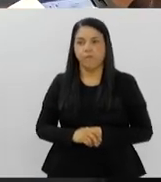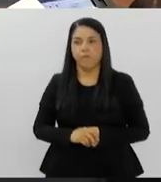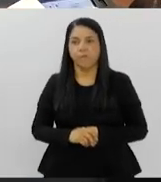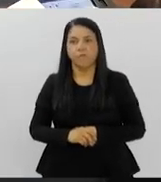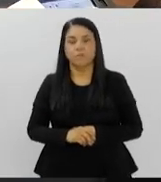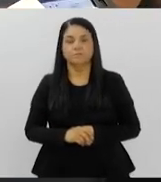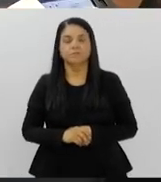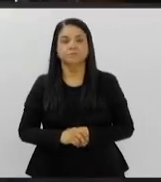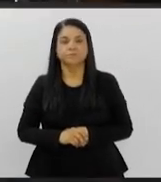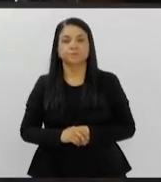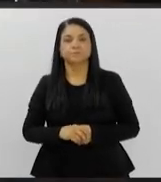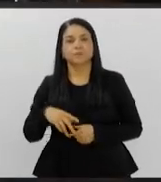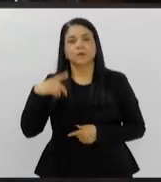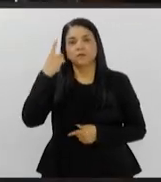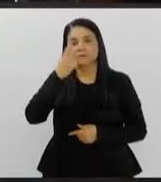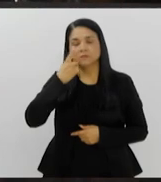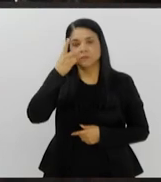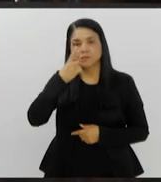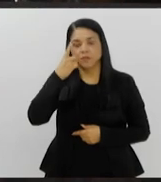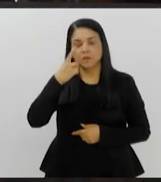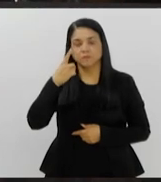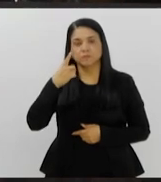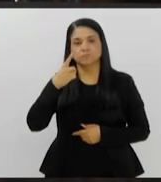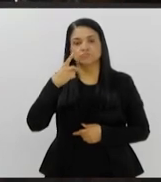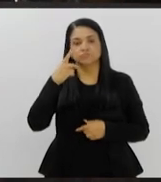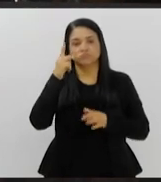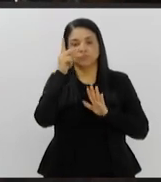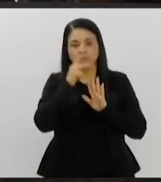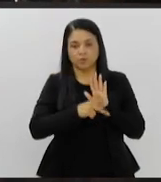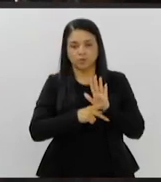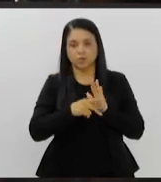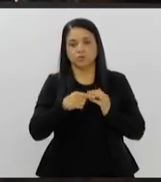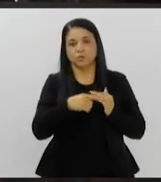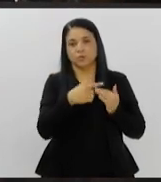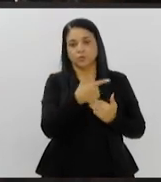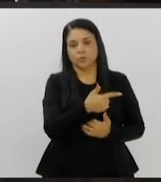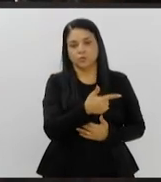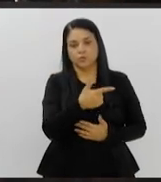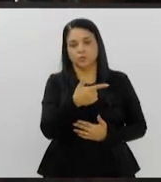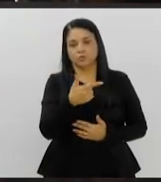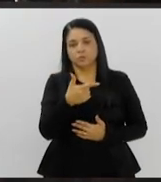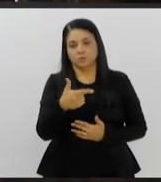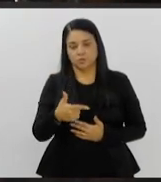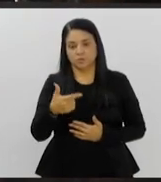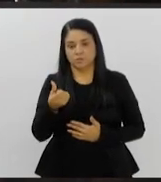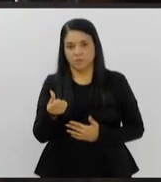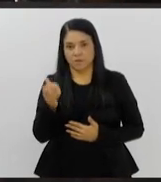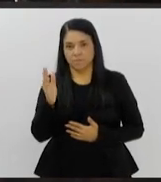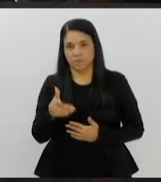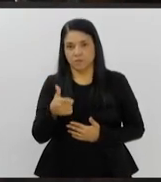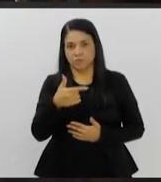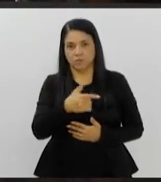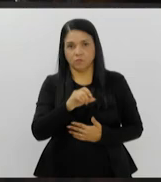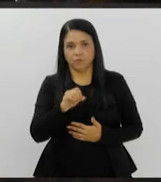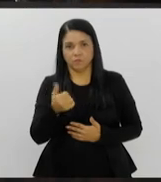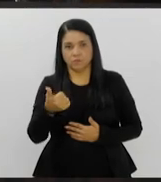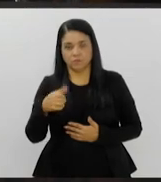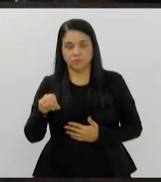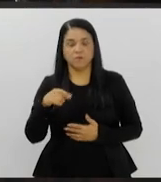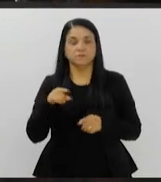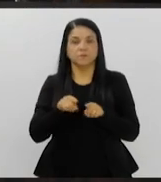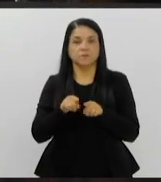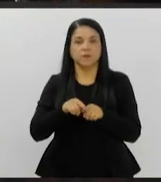Abstenção, deputado, no projeto 226 de 2019, abstenção do deputado Luiz